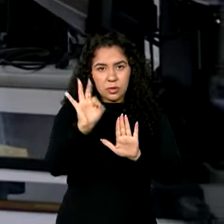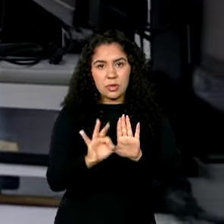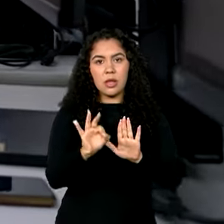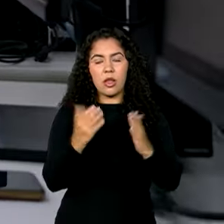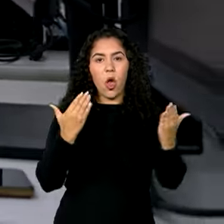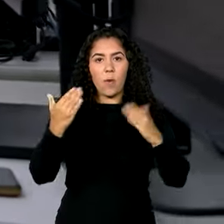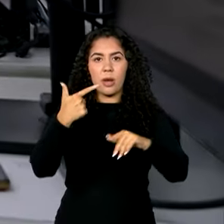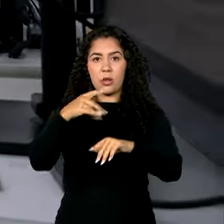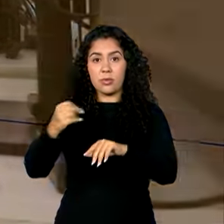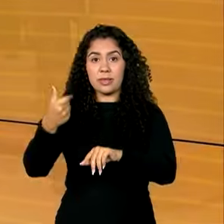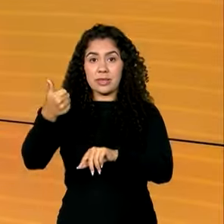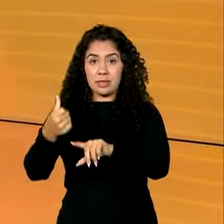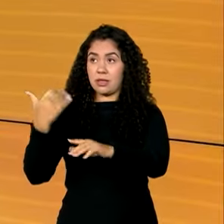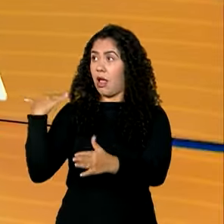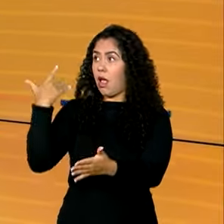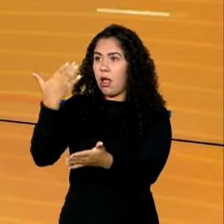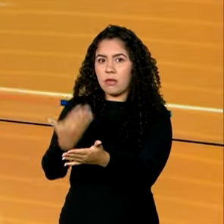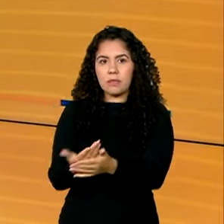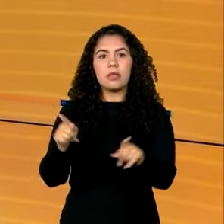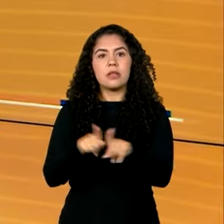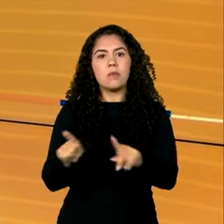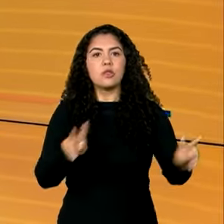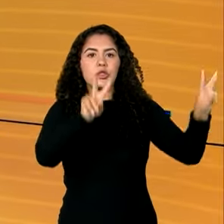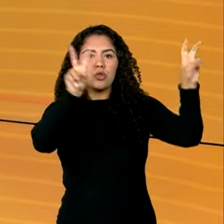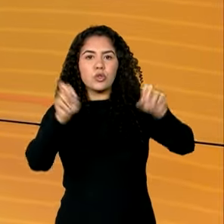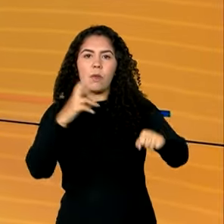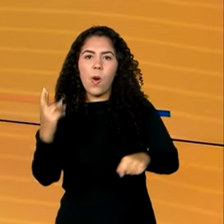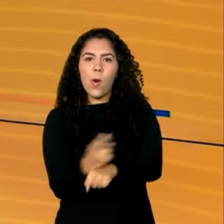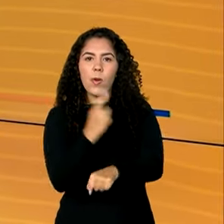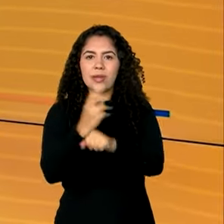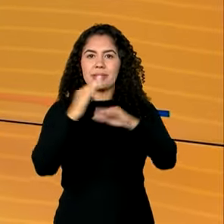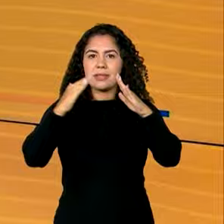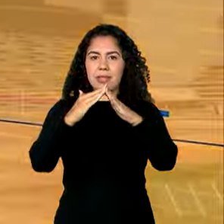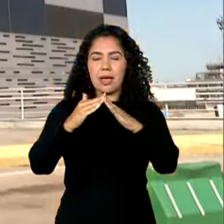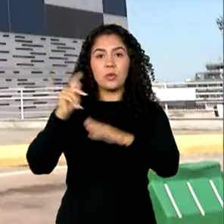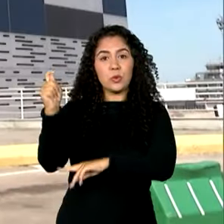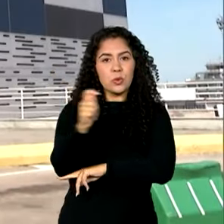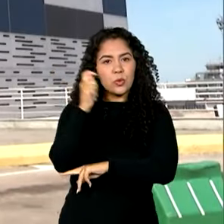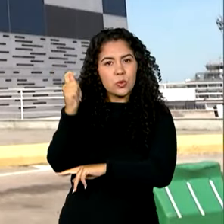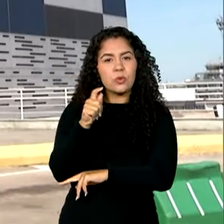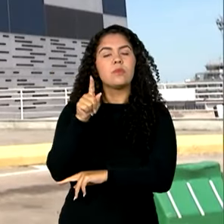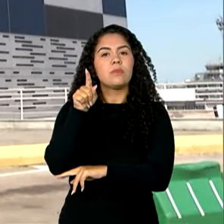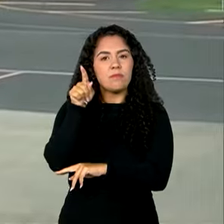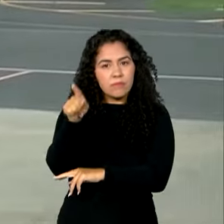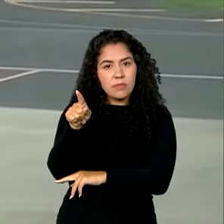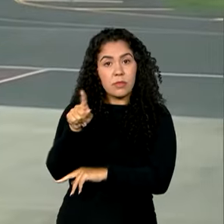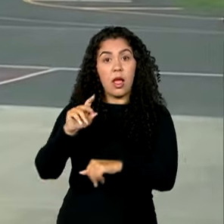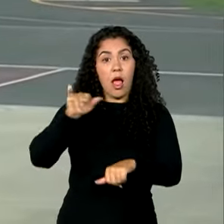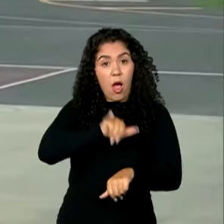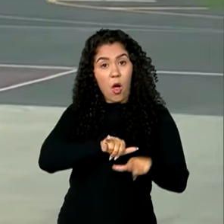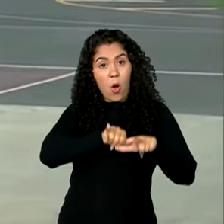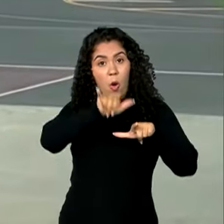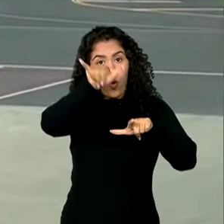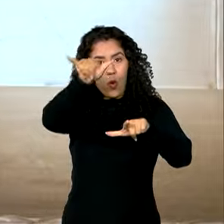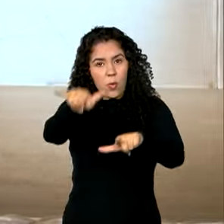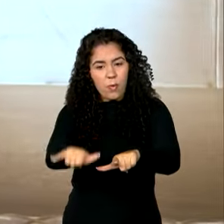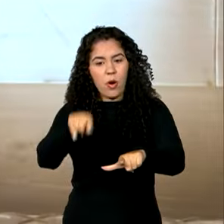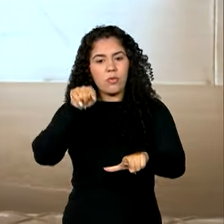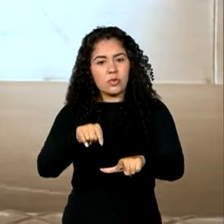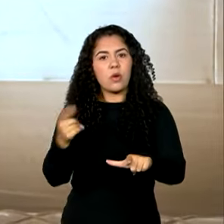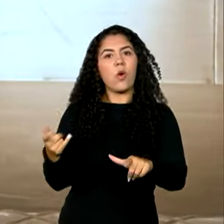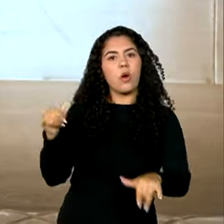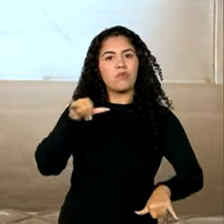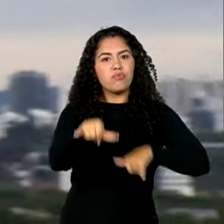desde 2016. Reconstrução do Rio Grande do Sul. Aeroporto Salgado Filho volta a receber voos comerciais